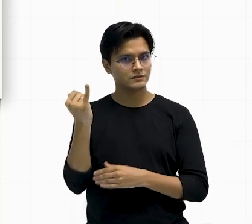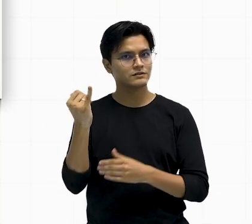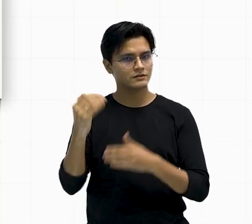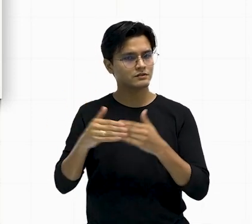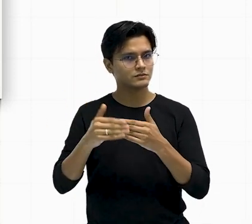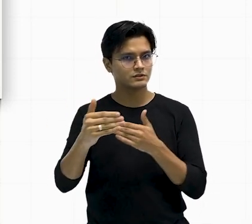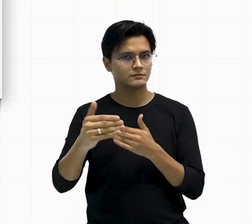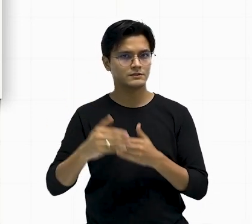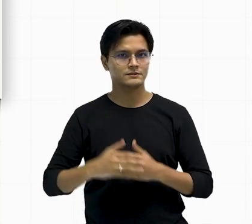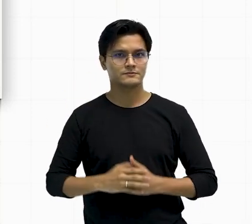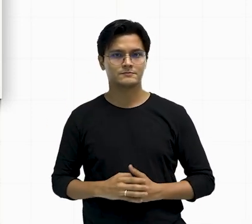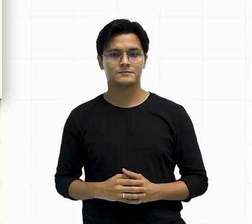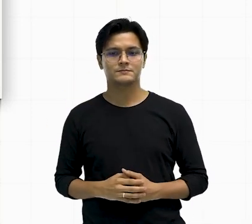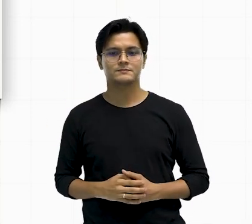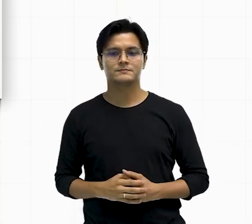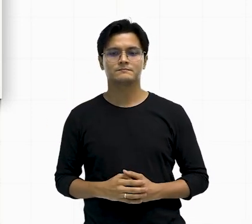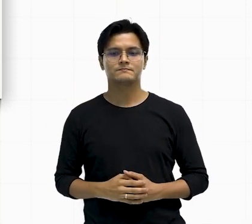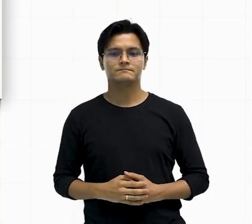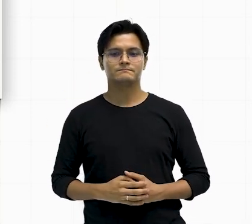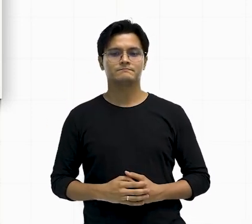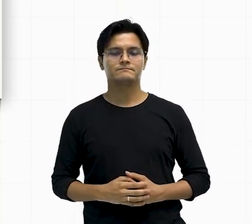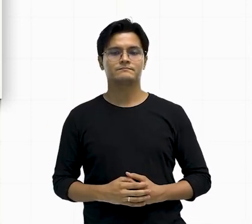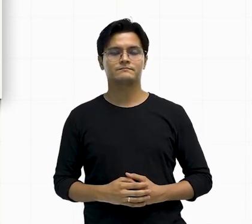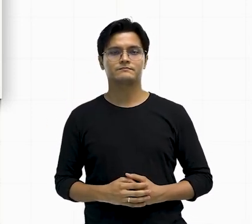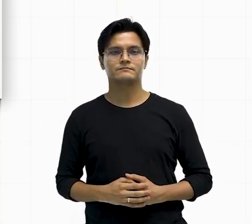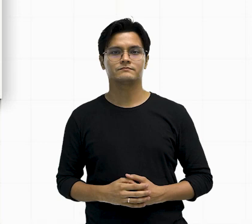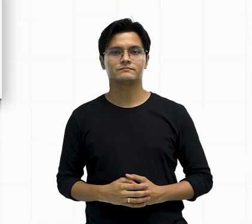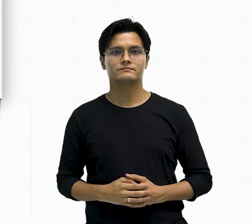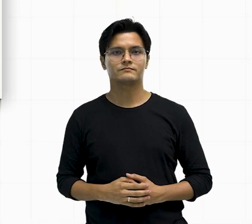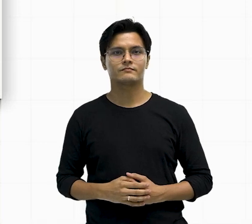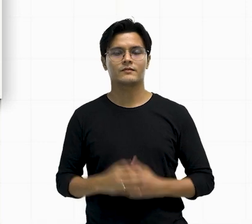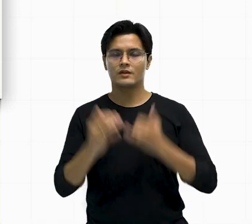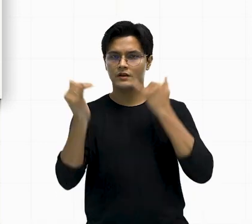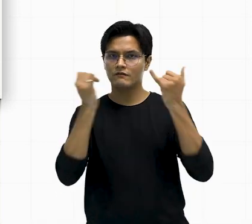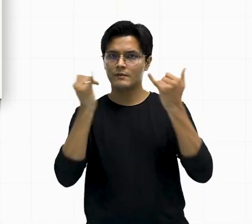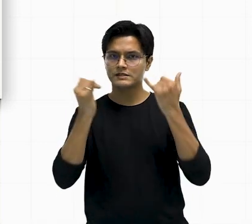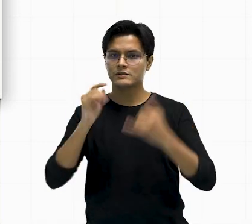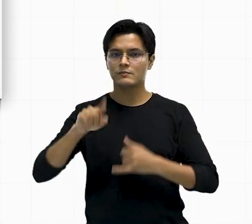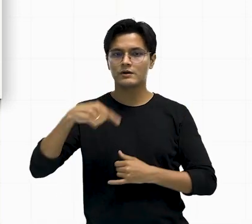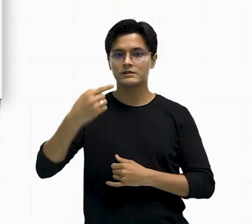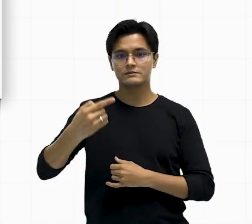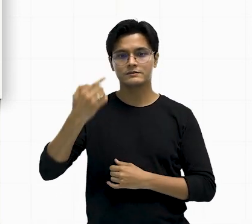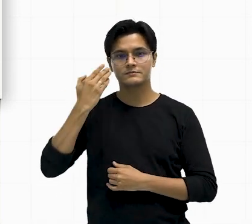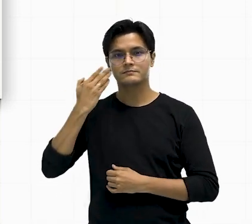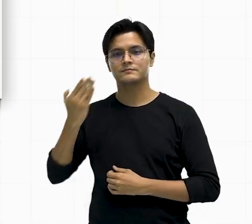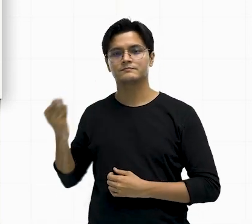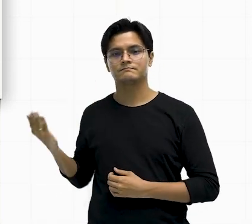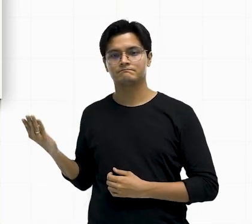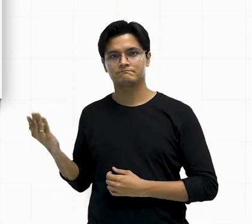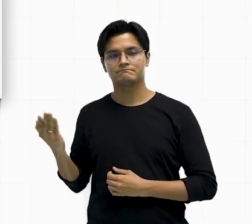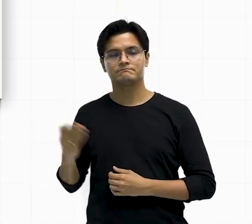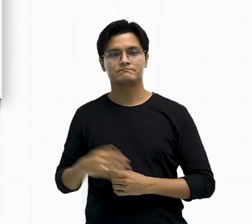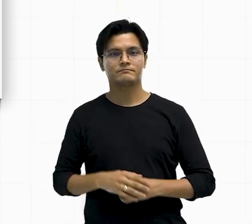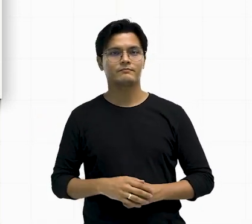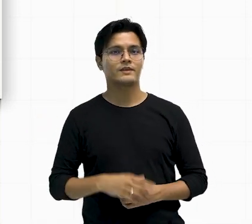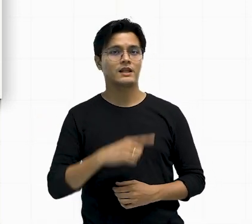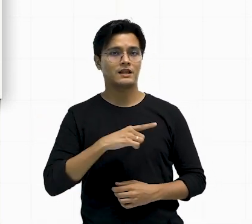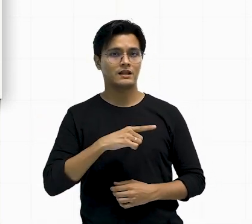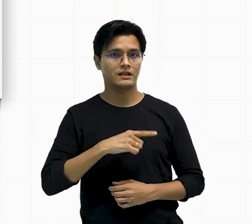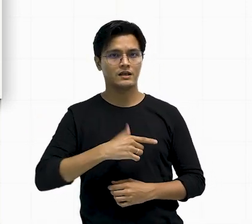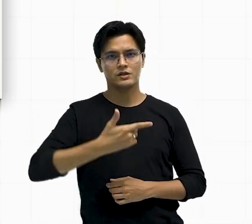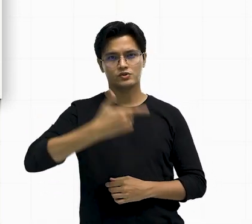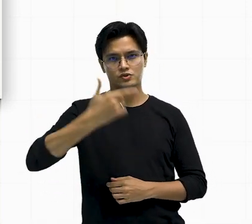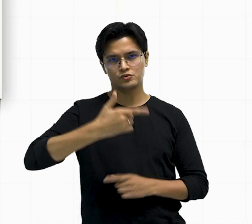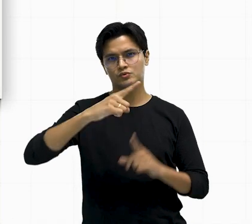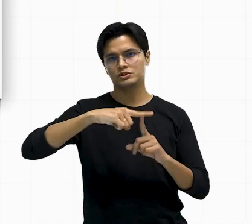um pouco mais à frente, beleza? Próxima informação, olha lá. Nós temos a segunda